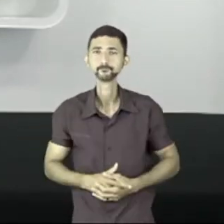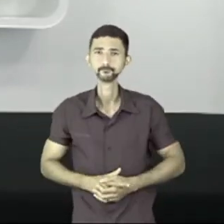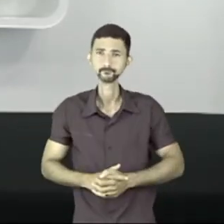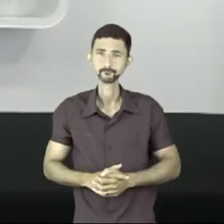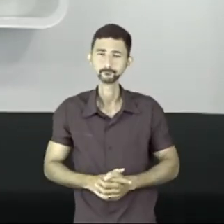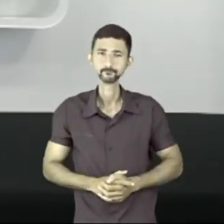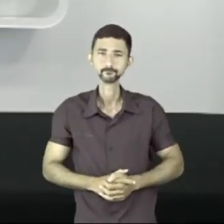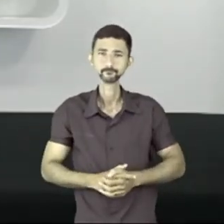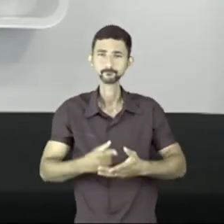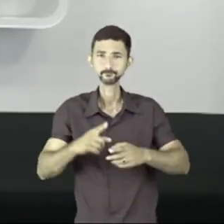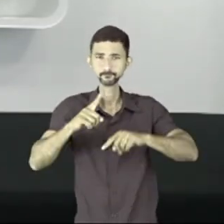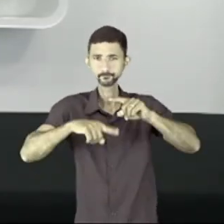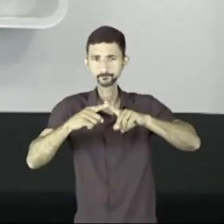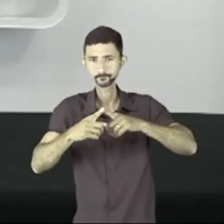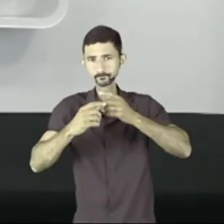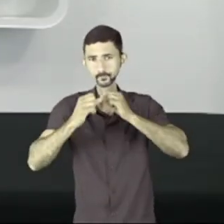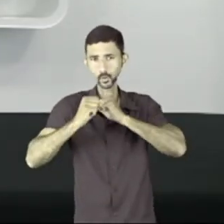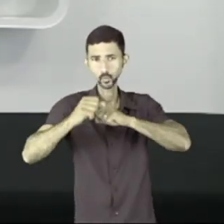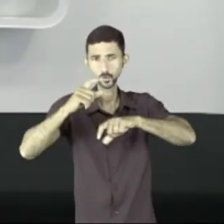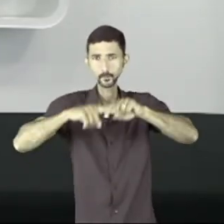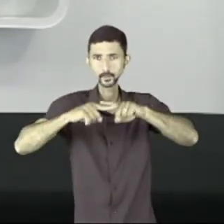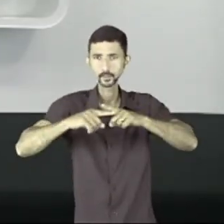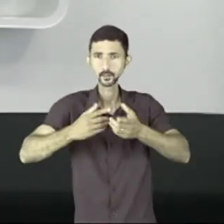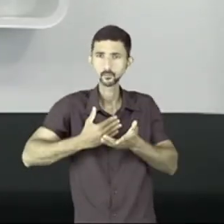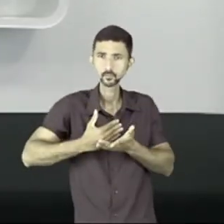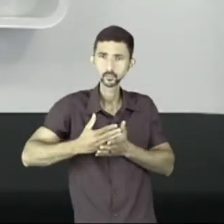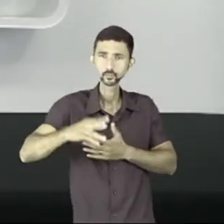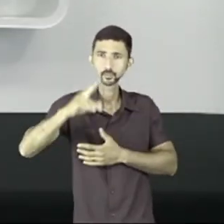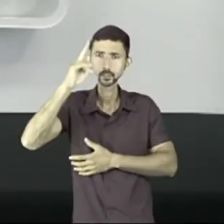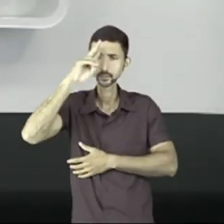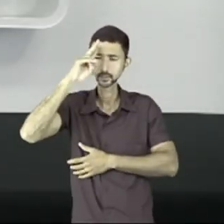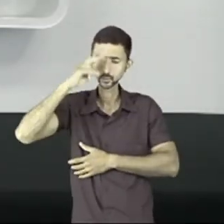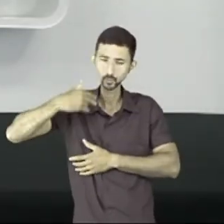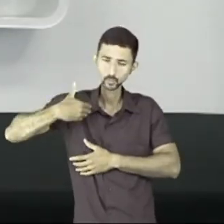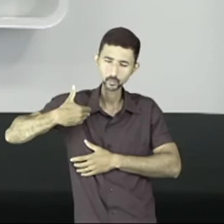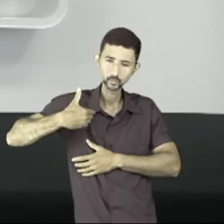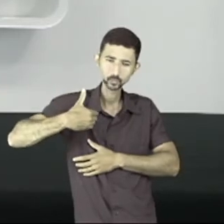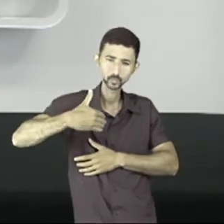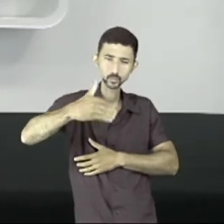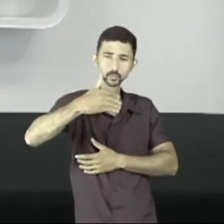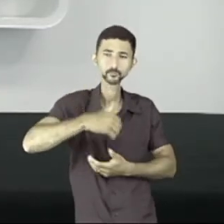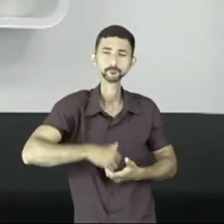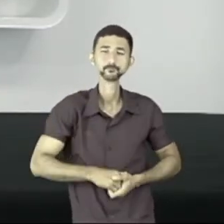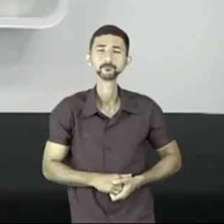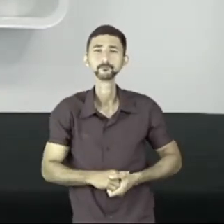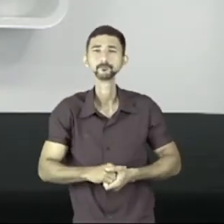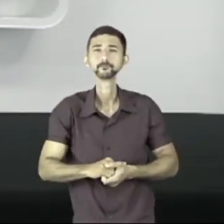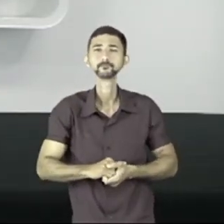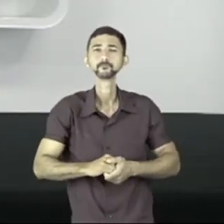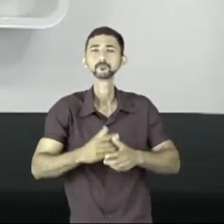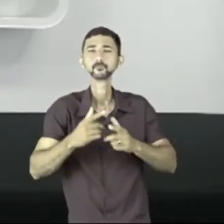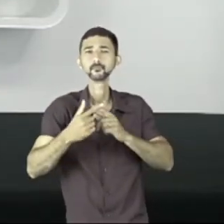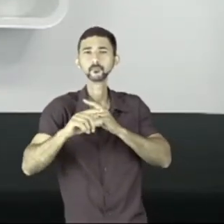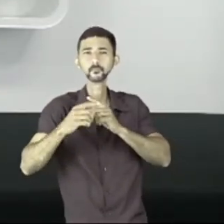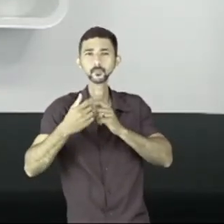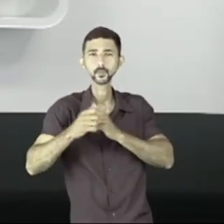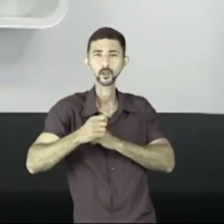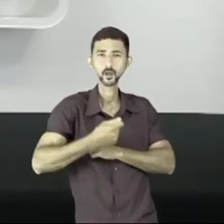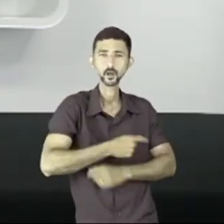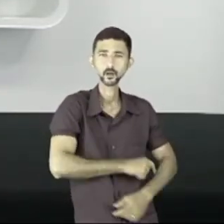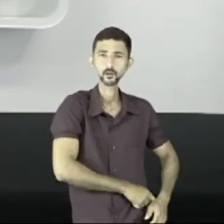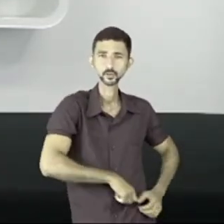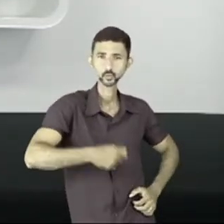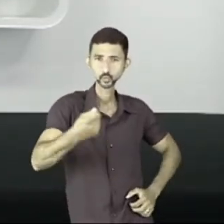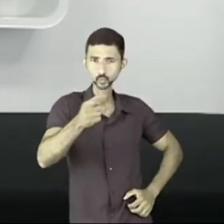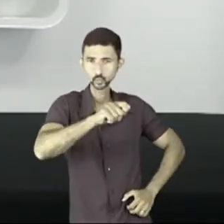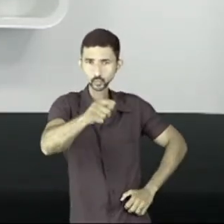implemento. Tá? Então a gente viu ali no percurso histórico, né, que as lutas com espada elas são muito